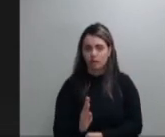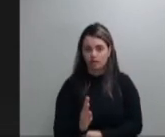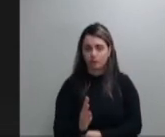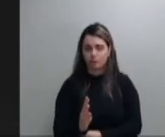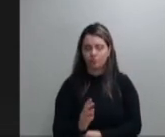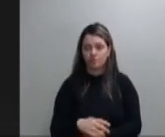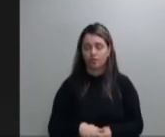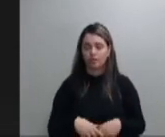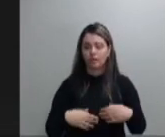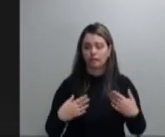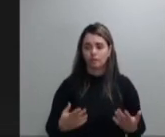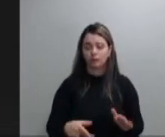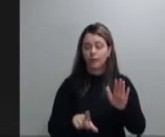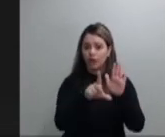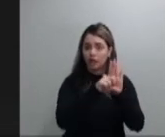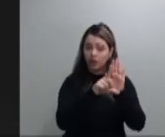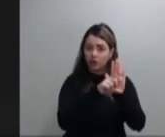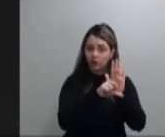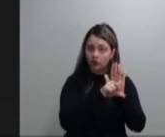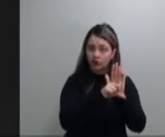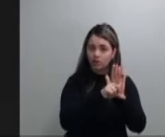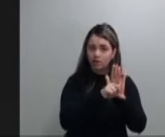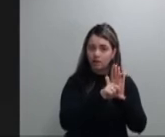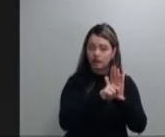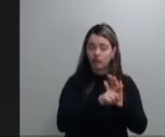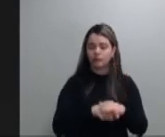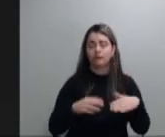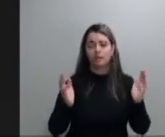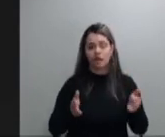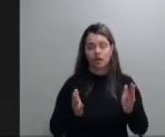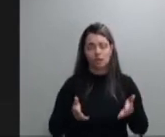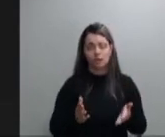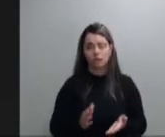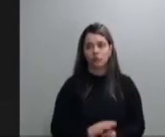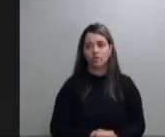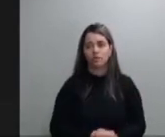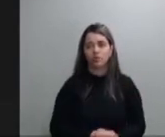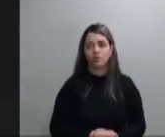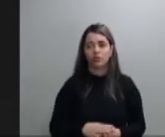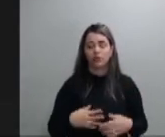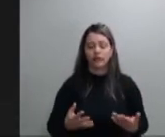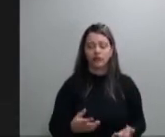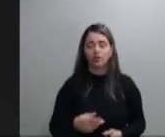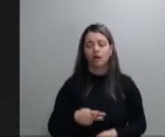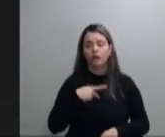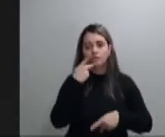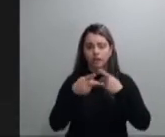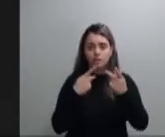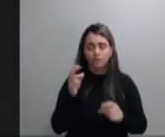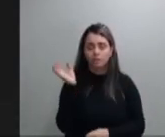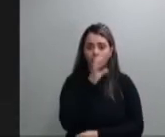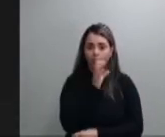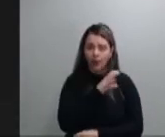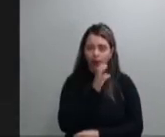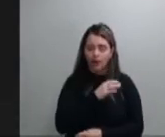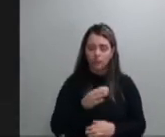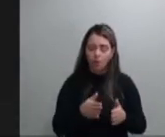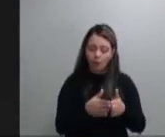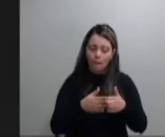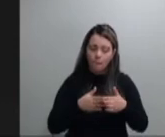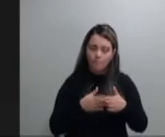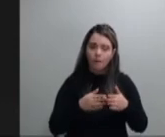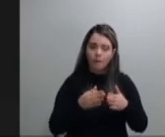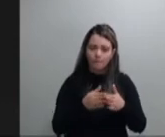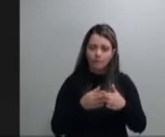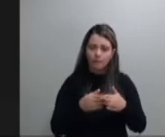da lei de defesa da concorrência atualmente em vigor então feito esse brevíssimo relato eu passo a proferir o meu voto no